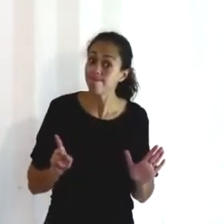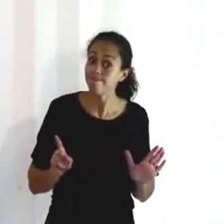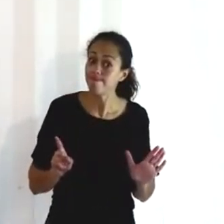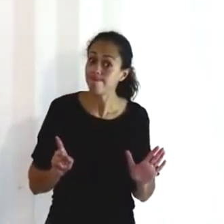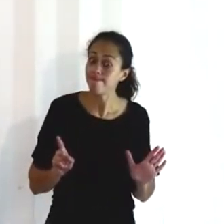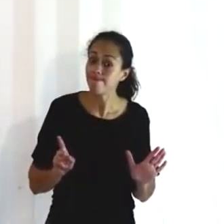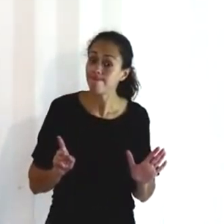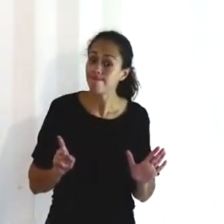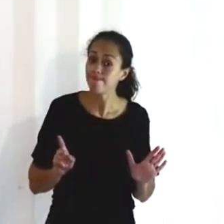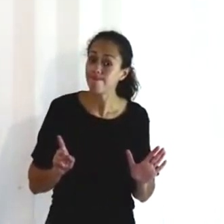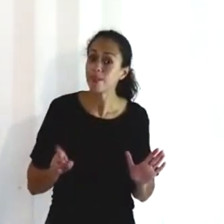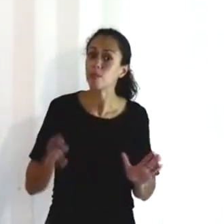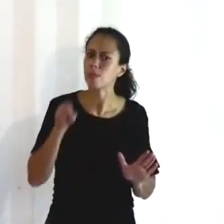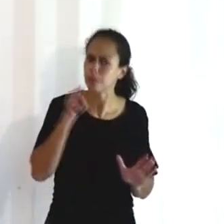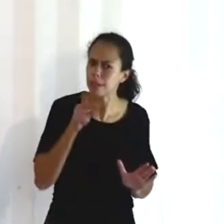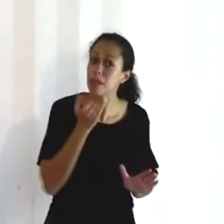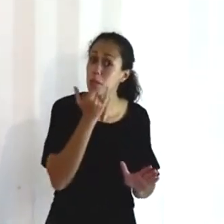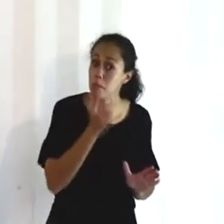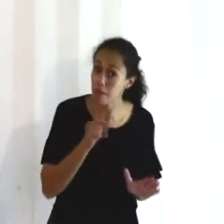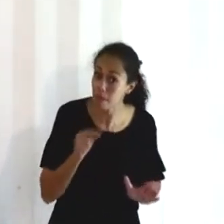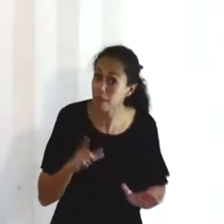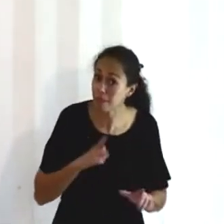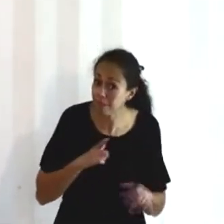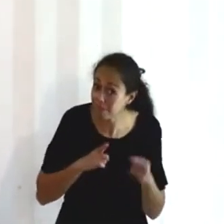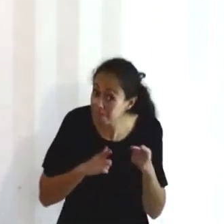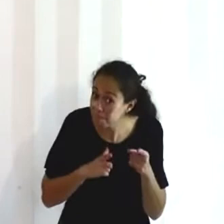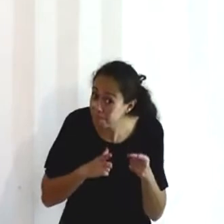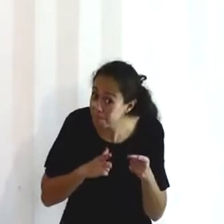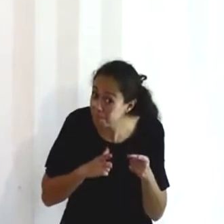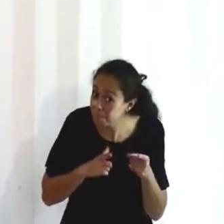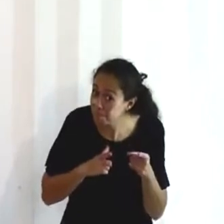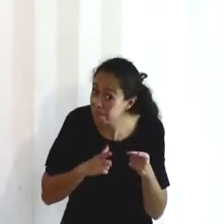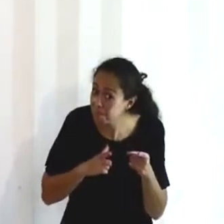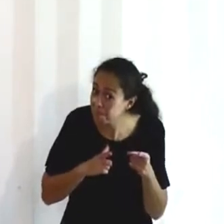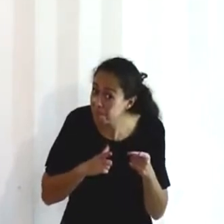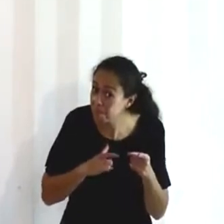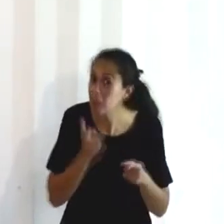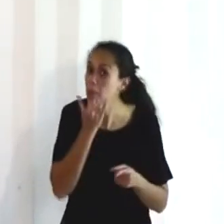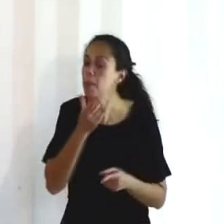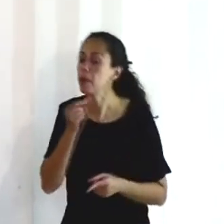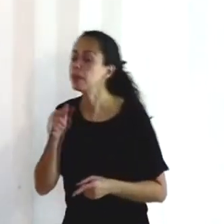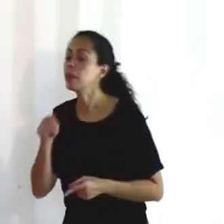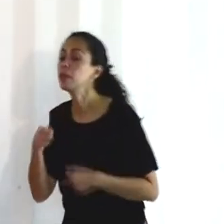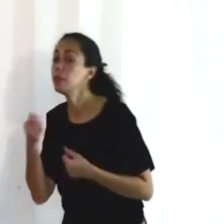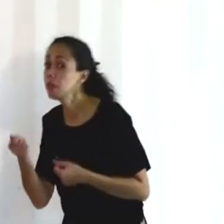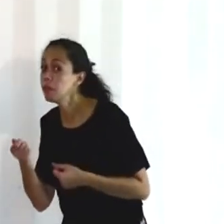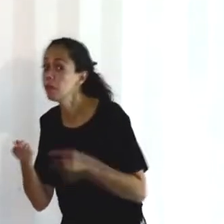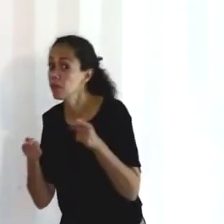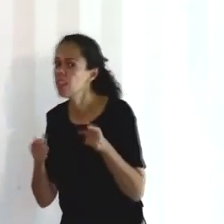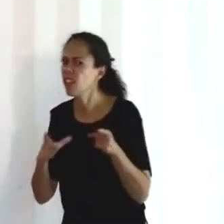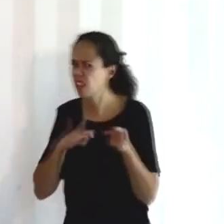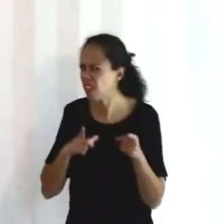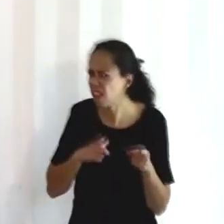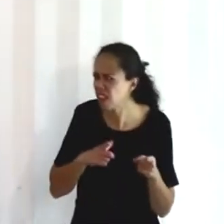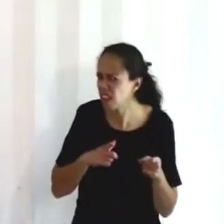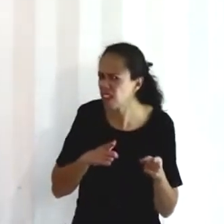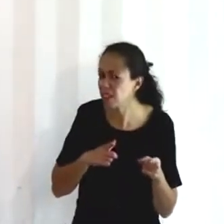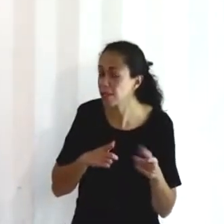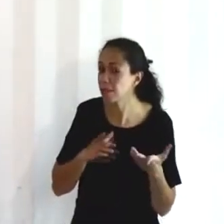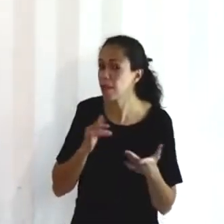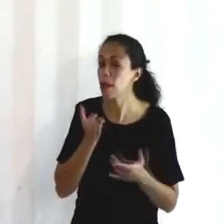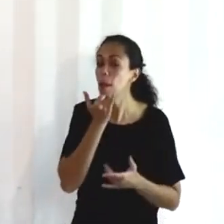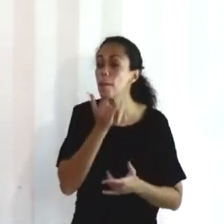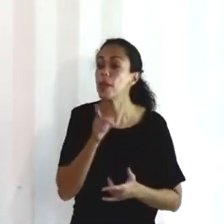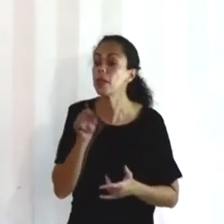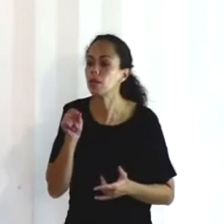porque somos perdoados, mas lembre dessa segunda parte, que quase ninguém lembra, meus irmãos, falando abertamente aqui com os meus